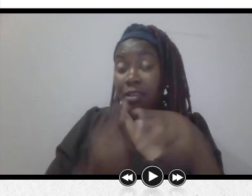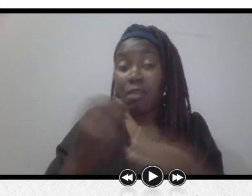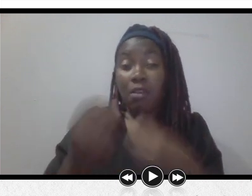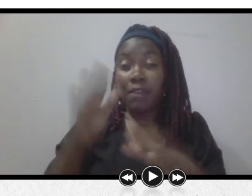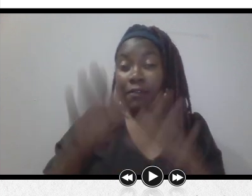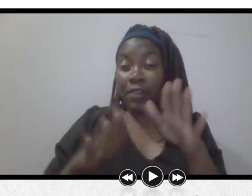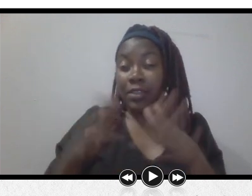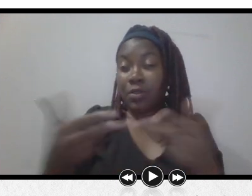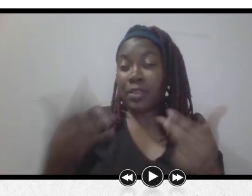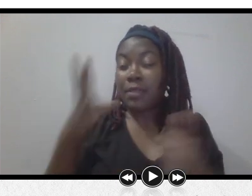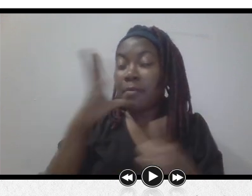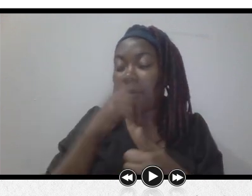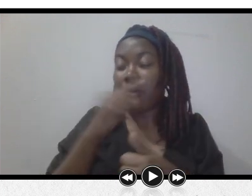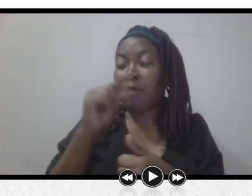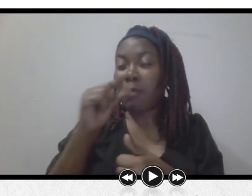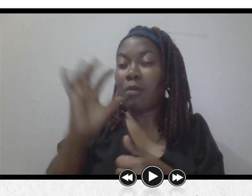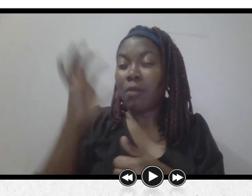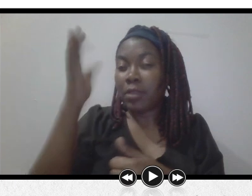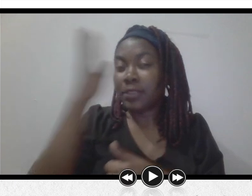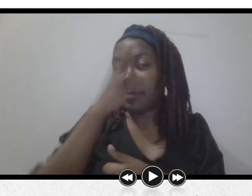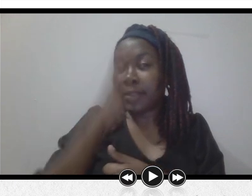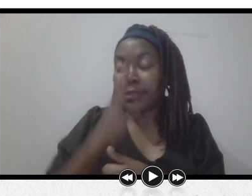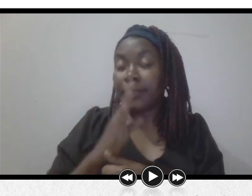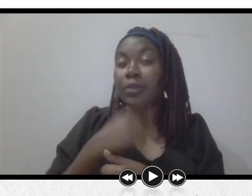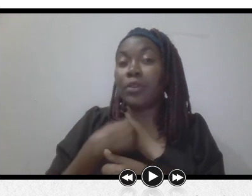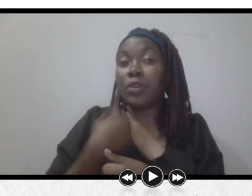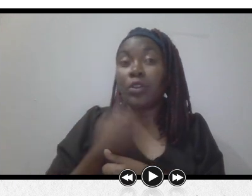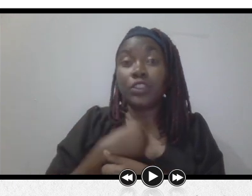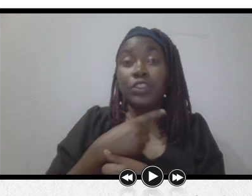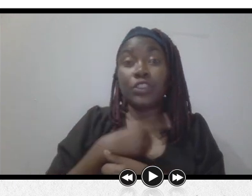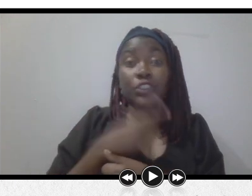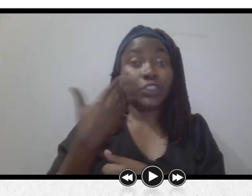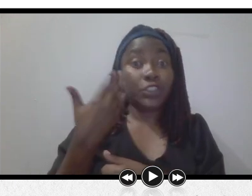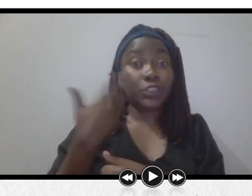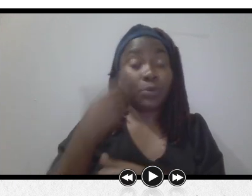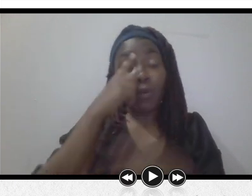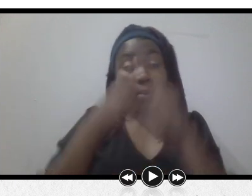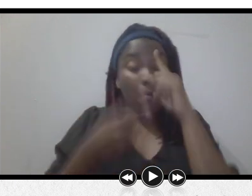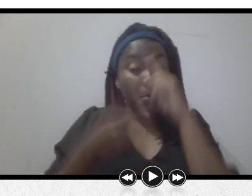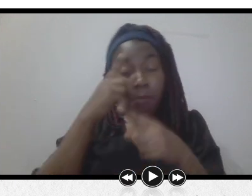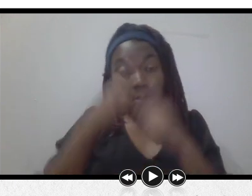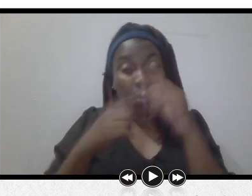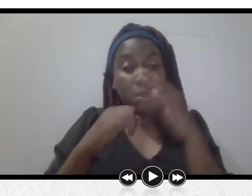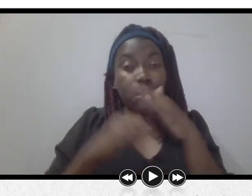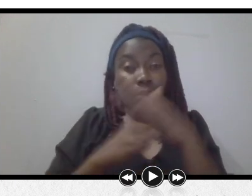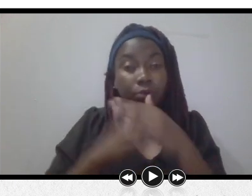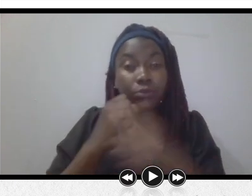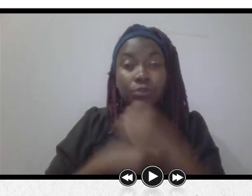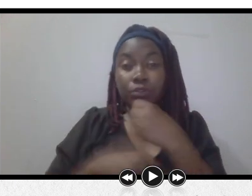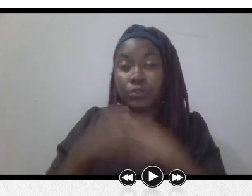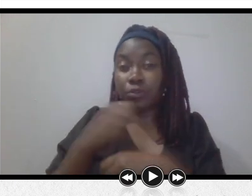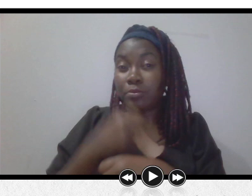vezes as coisas demoram um pouco a acontecer no Brasil. Nós tínhamos um comando constitucional de